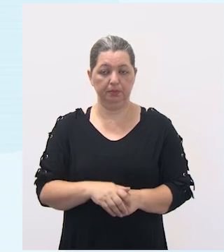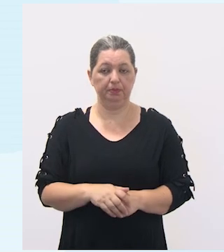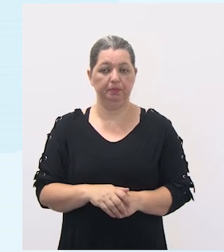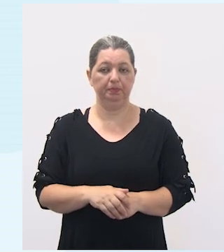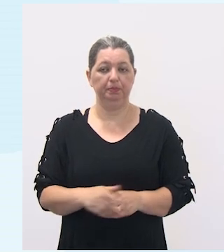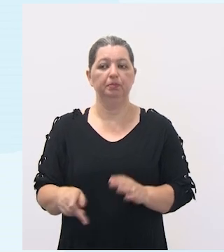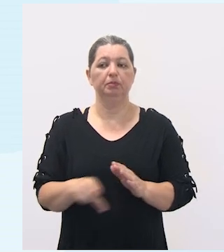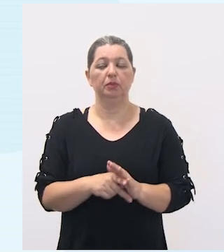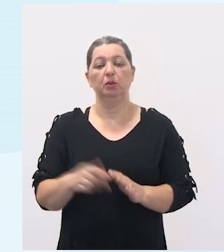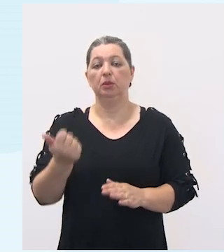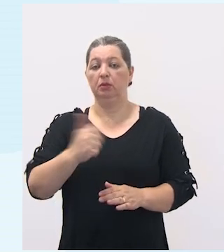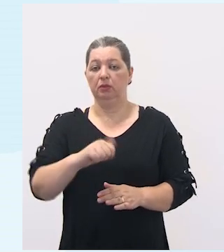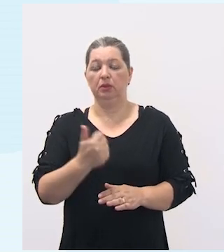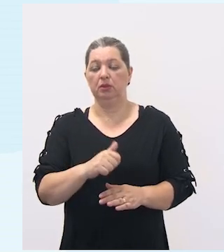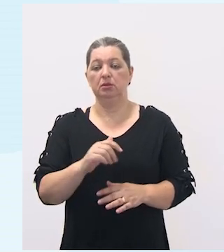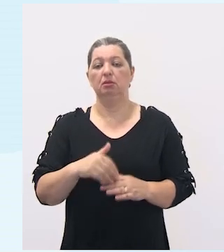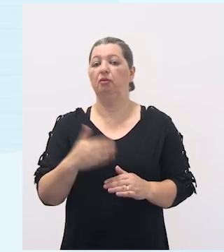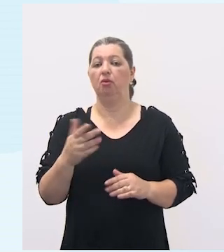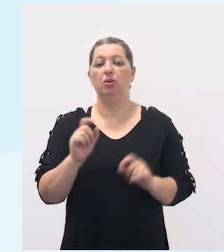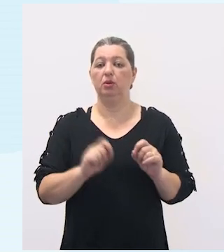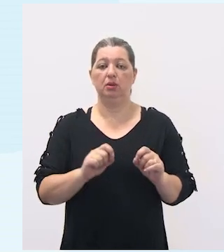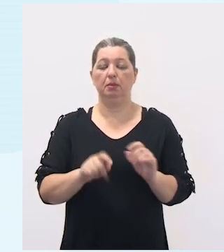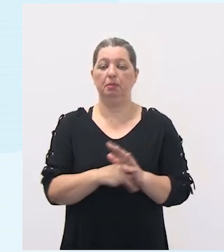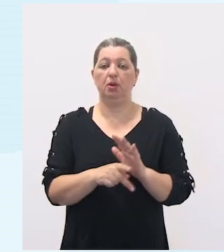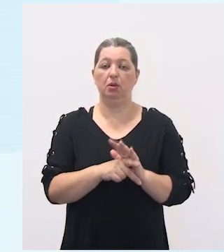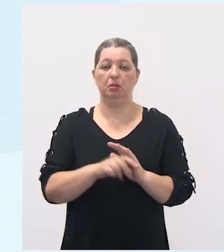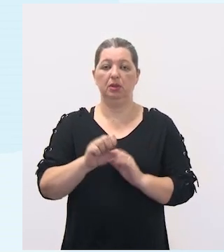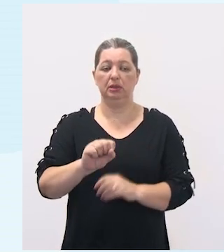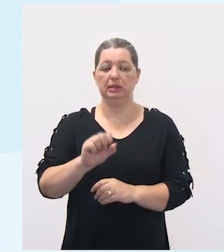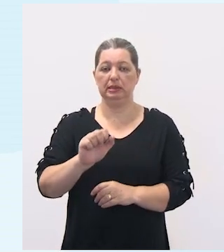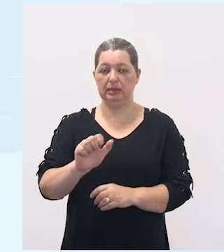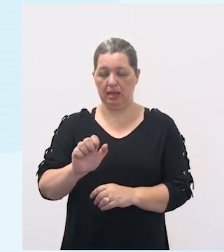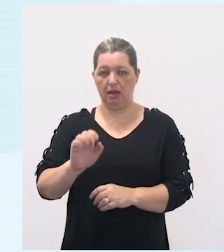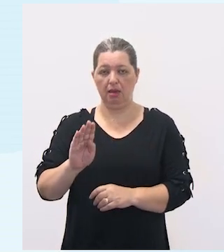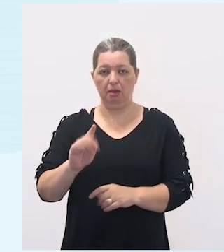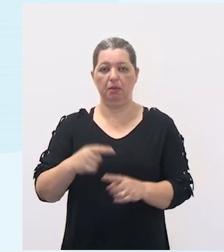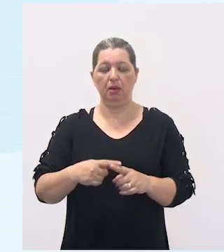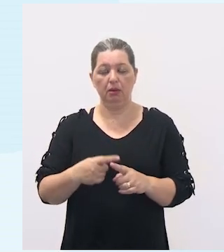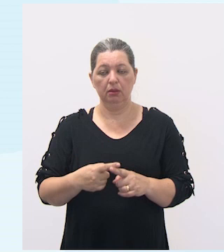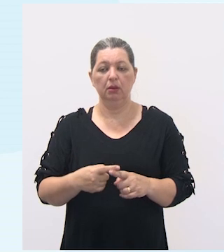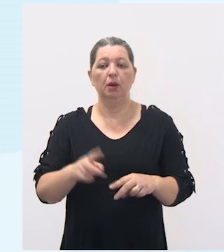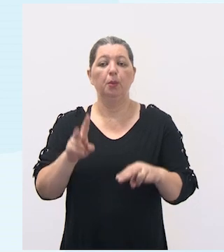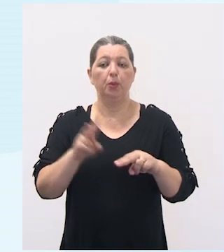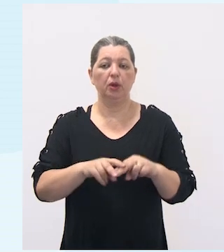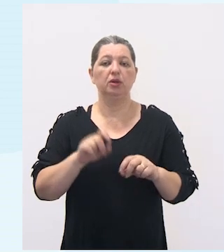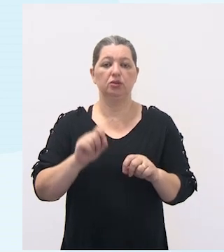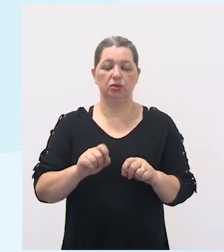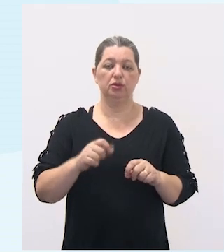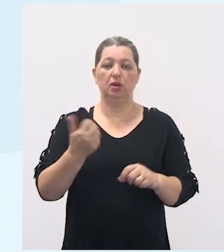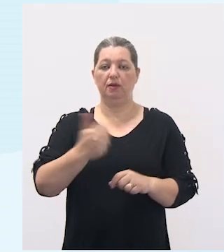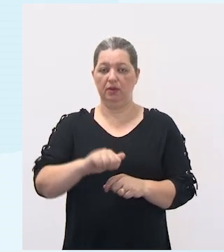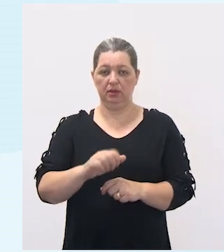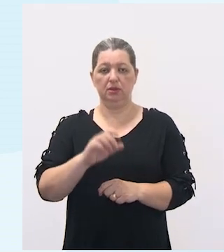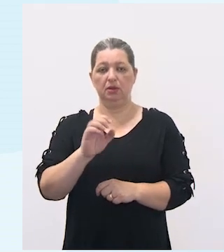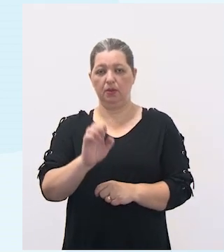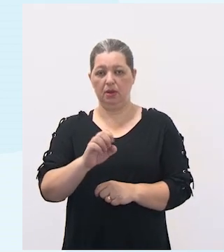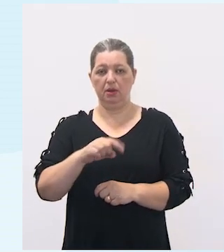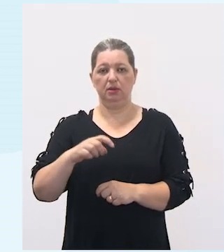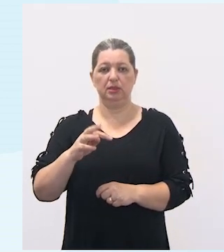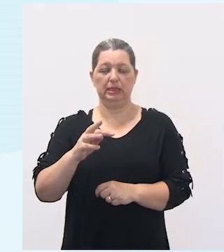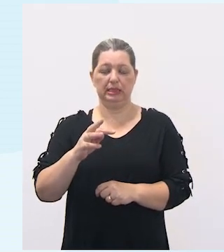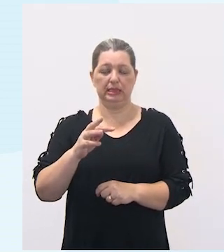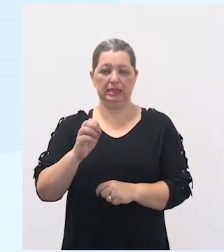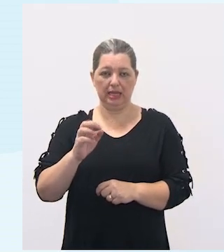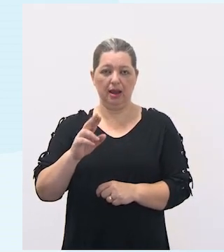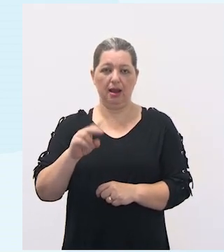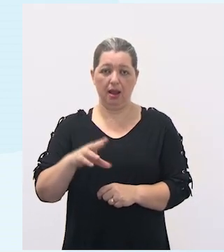avaliação externa. Então, a avaliação do SAEB é uma avaliação de larga escala, por isso que ela é chamada de avaliação externa. Ela é